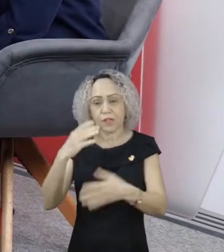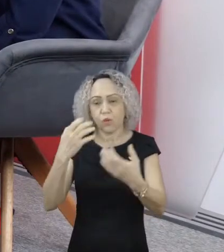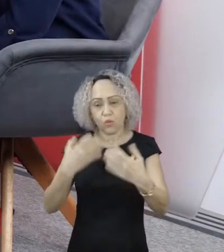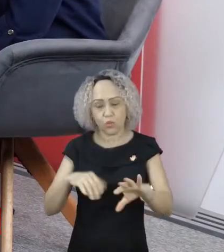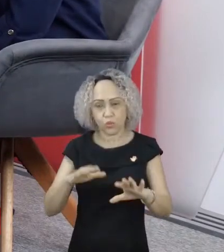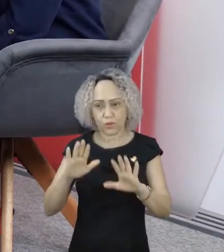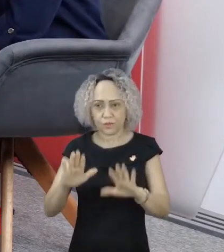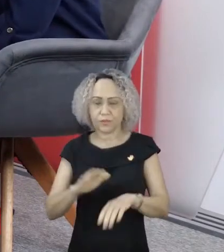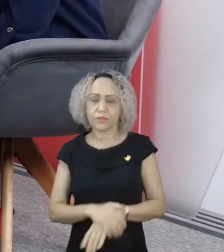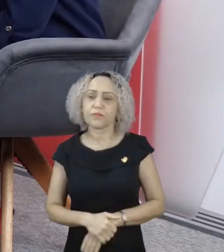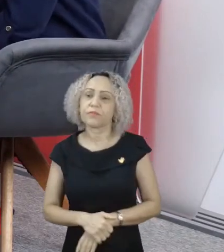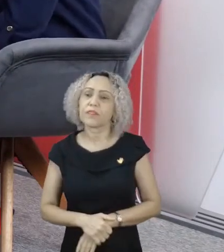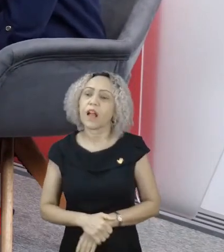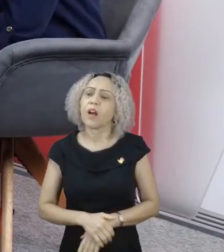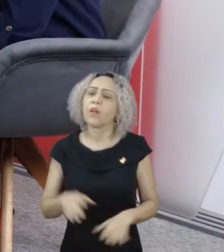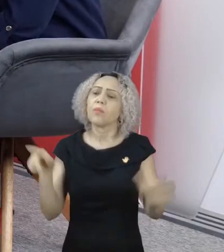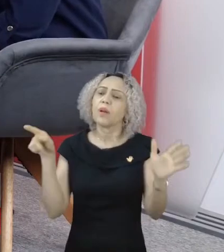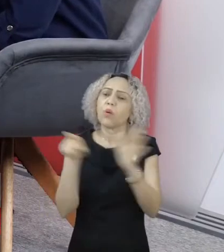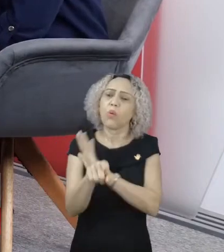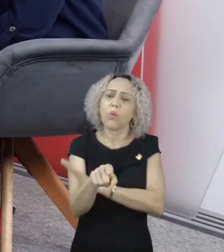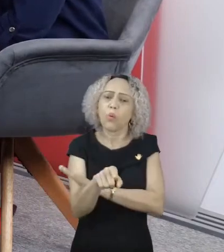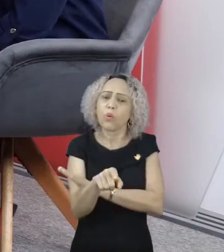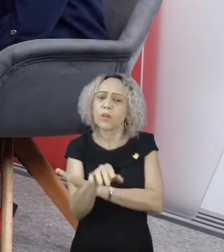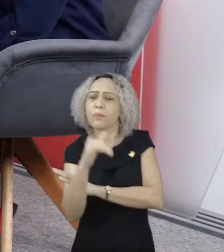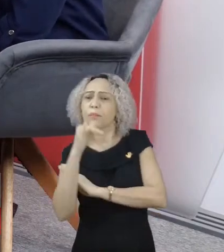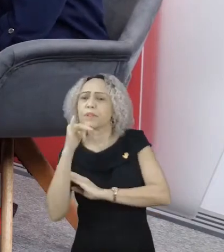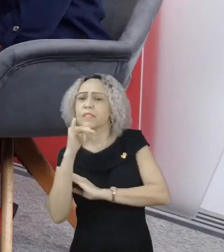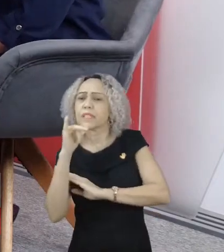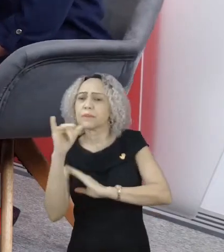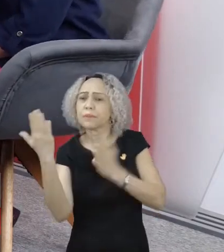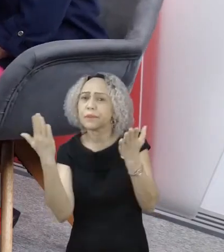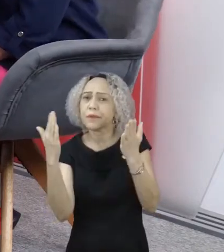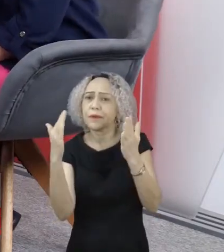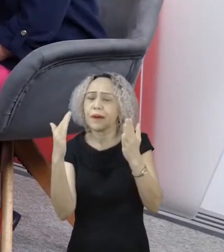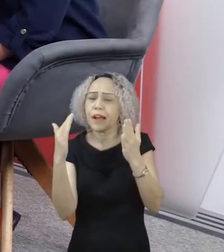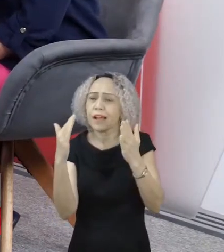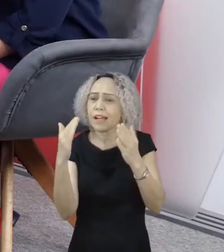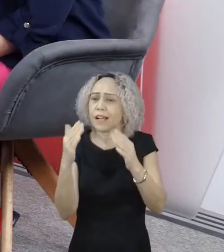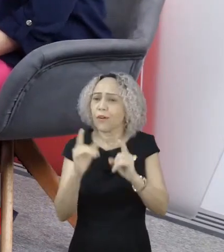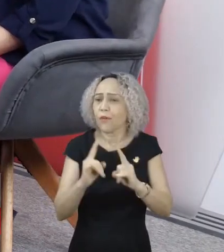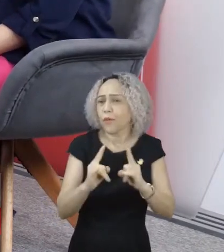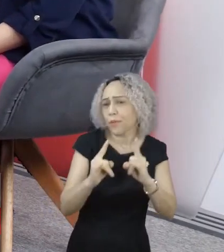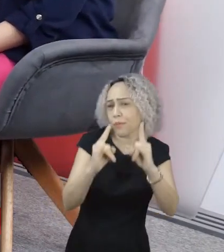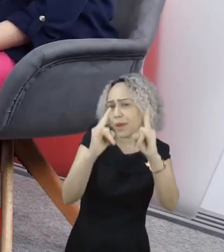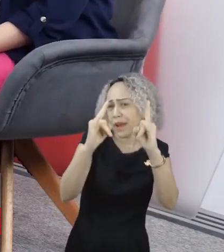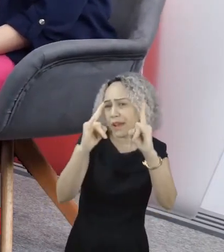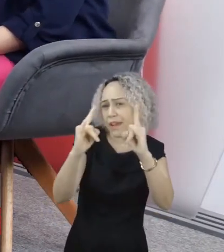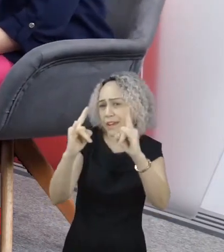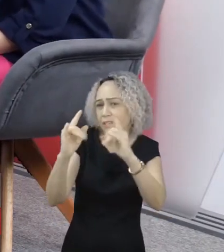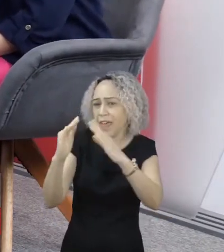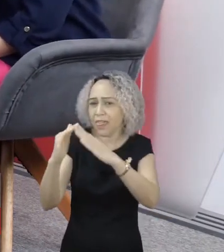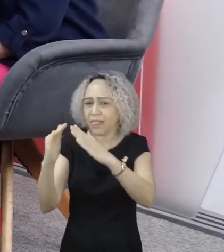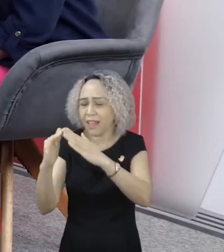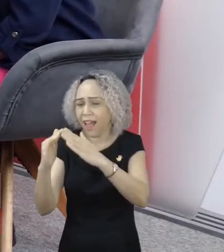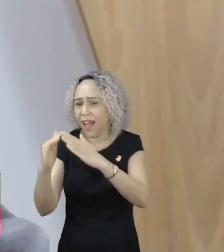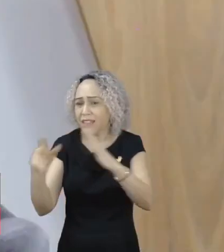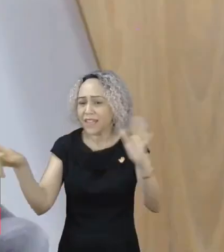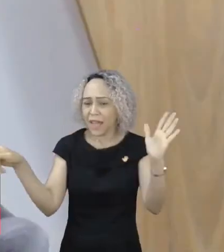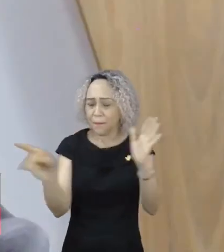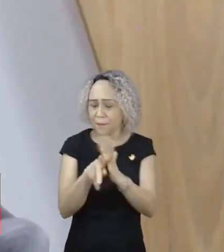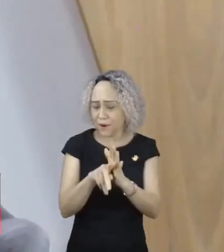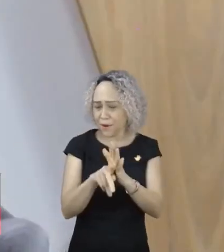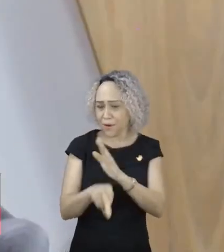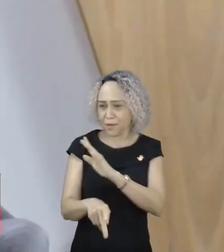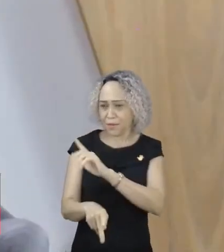o programa de democratização dos imóveis da União. Queria que você contasse para a gente também. Não, esse é outro de uma parceria importantíssima com